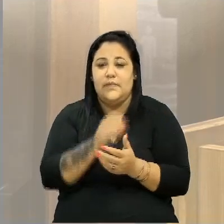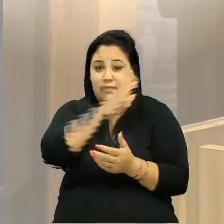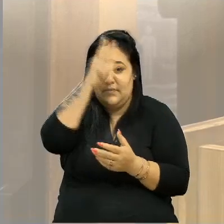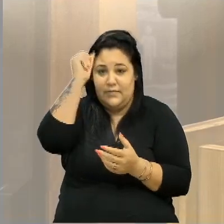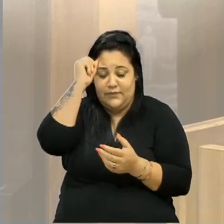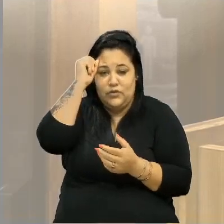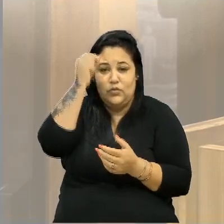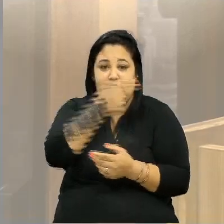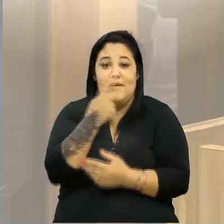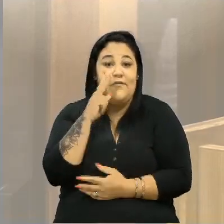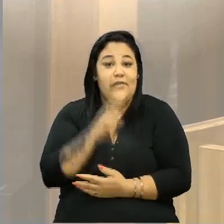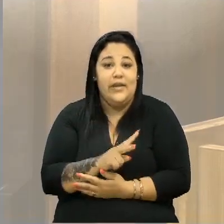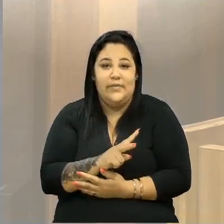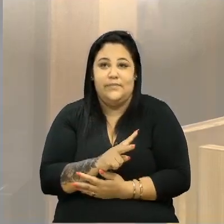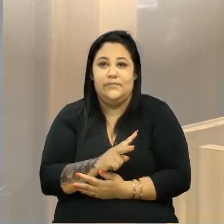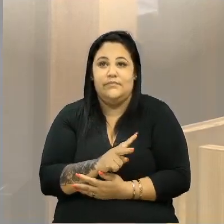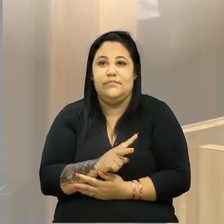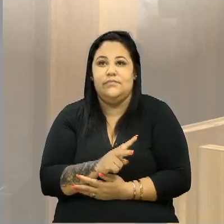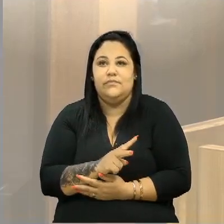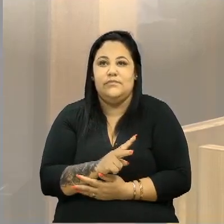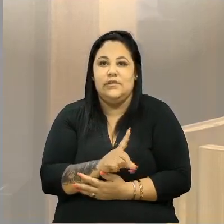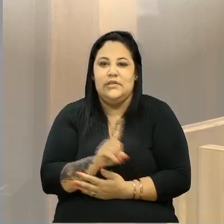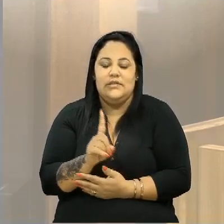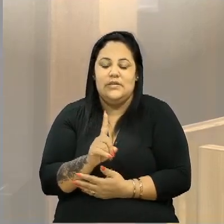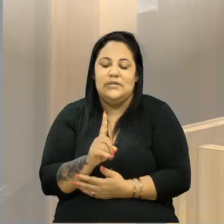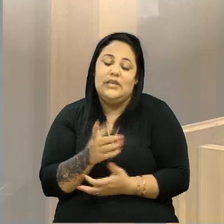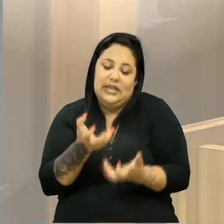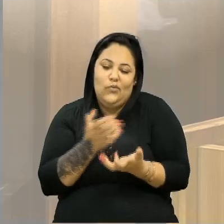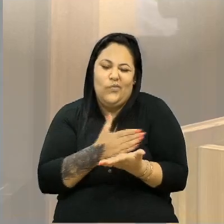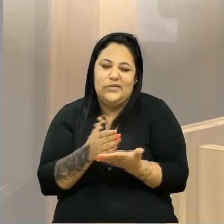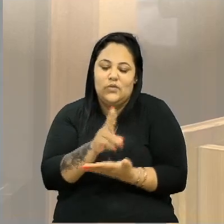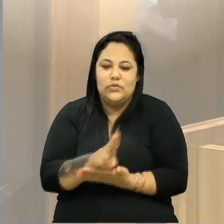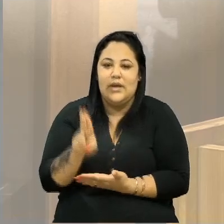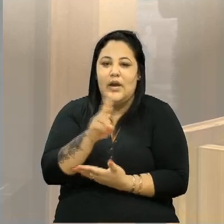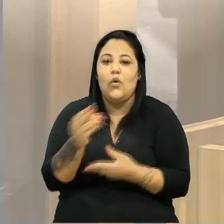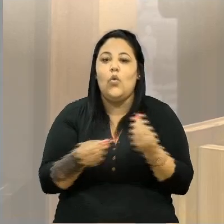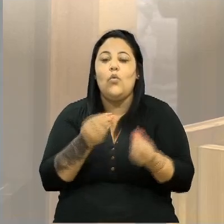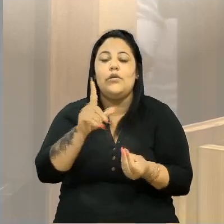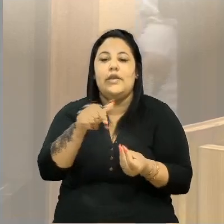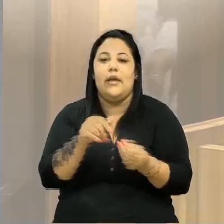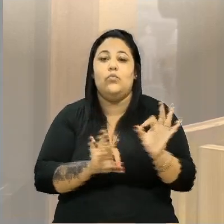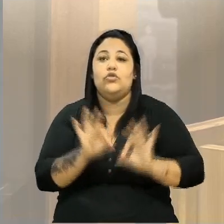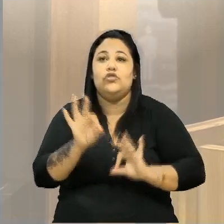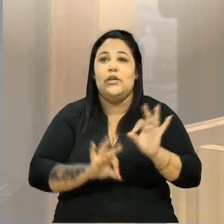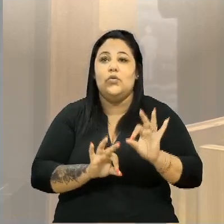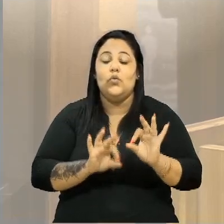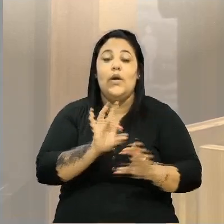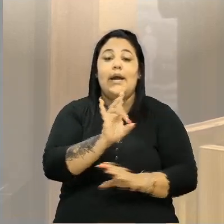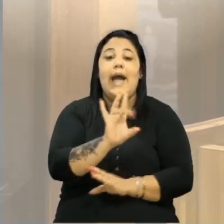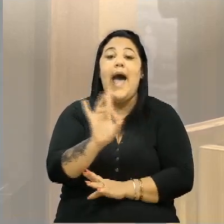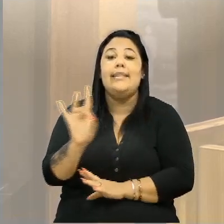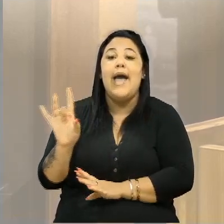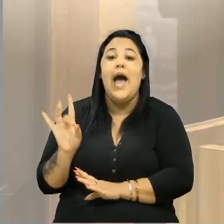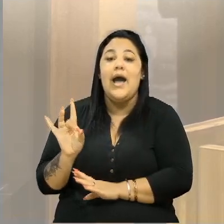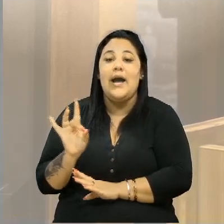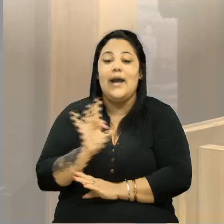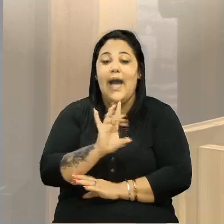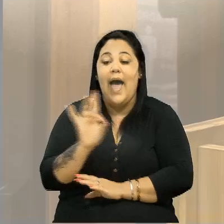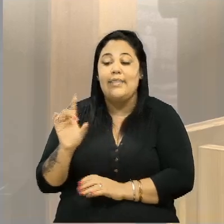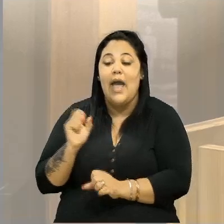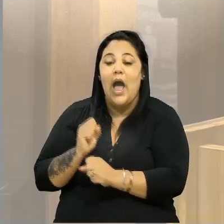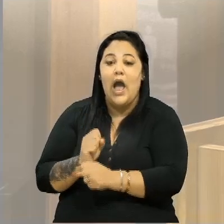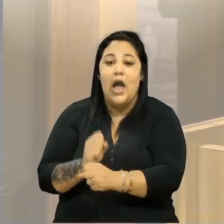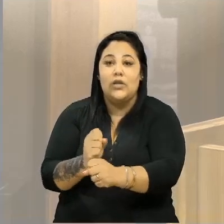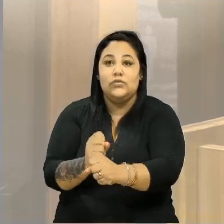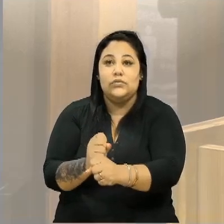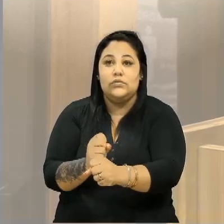se eles não se importavam de aplicar. Como é que funcionava o projeto? Cada ano que fechasse